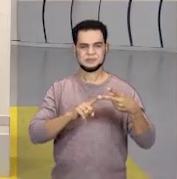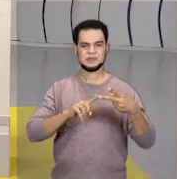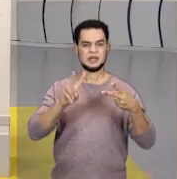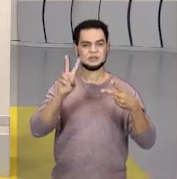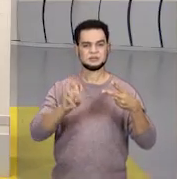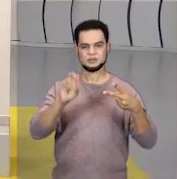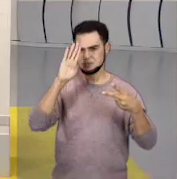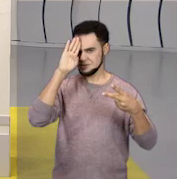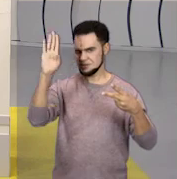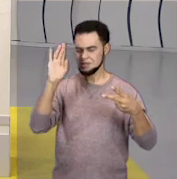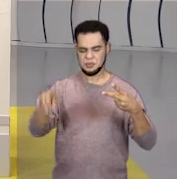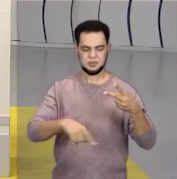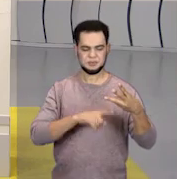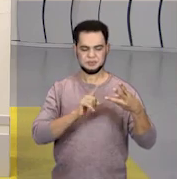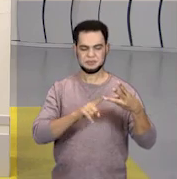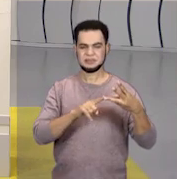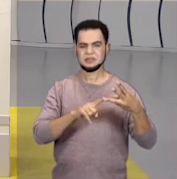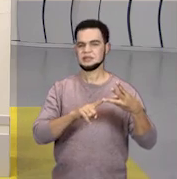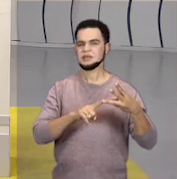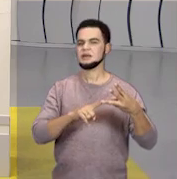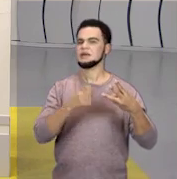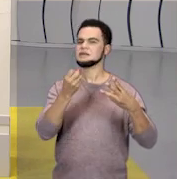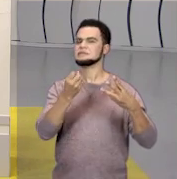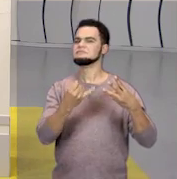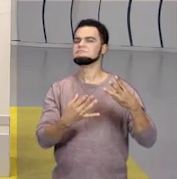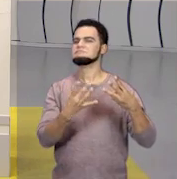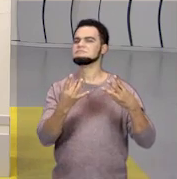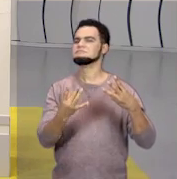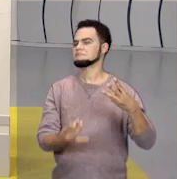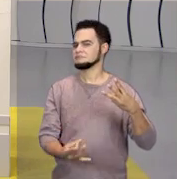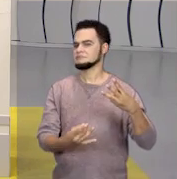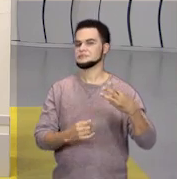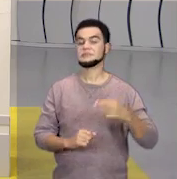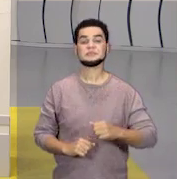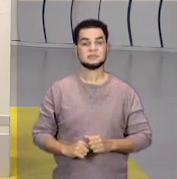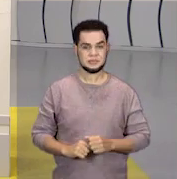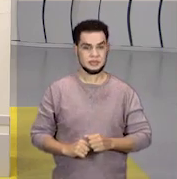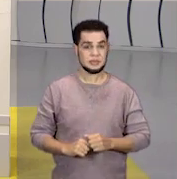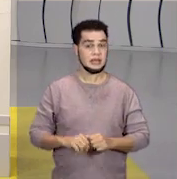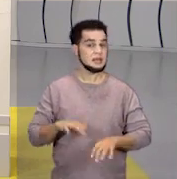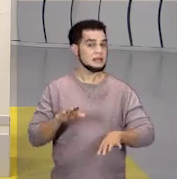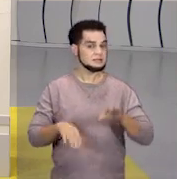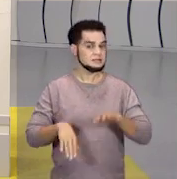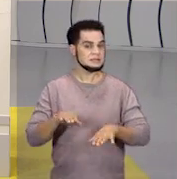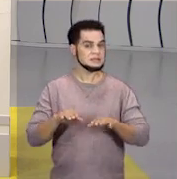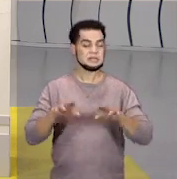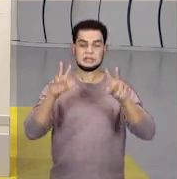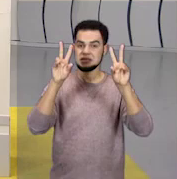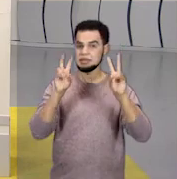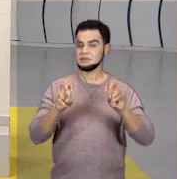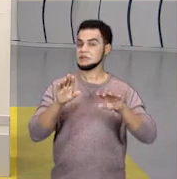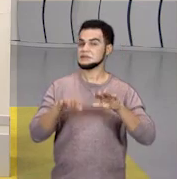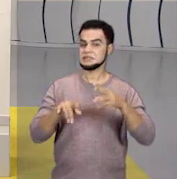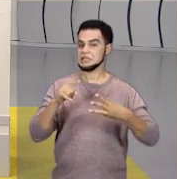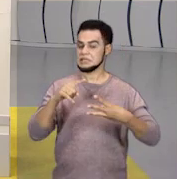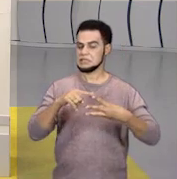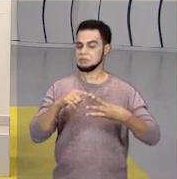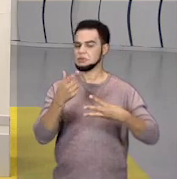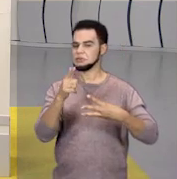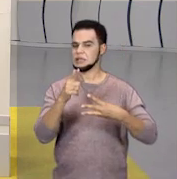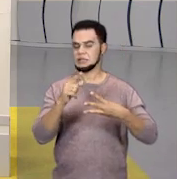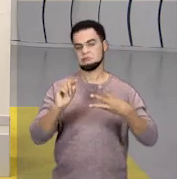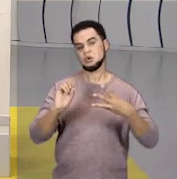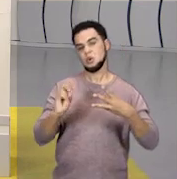e a especificação. Pode haver temas que não haja comando ou que não